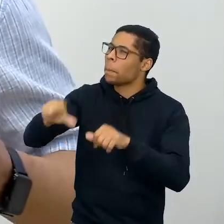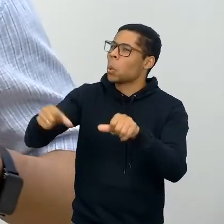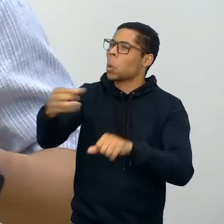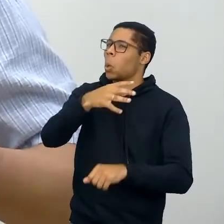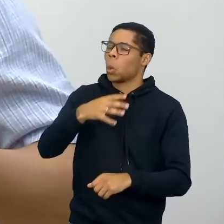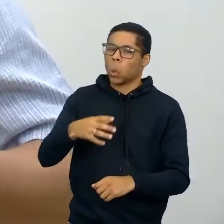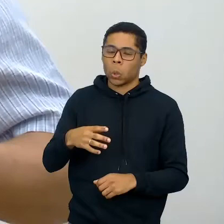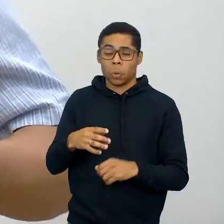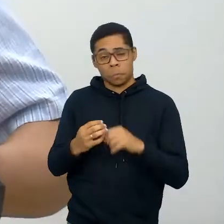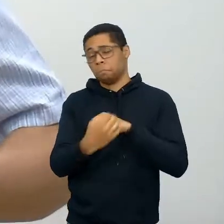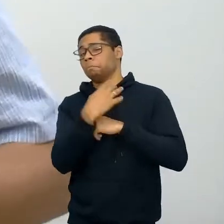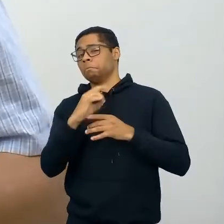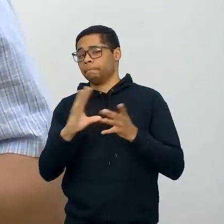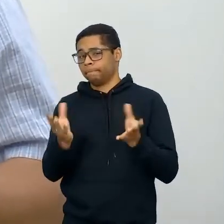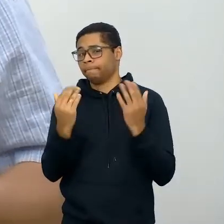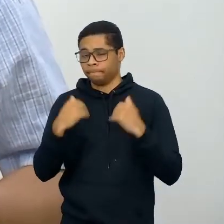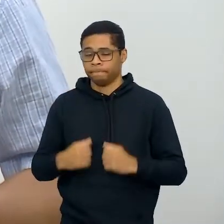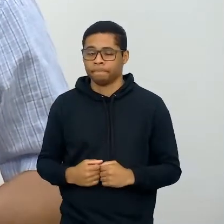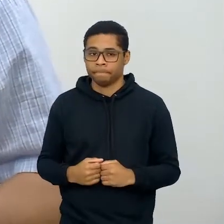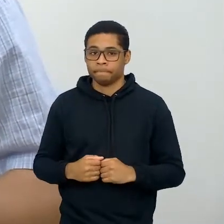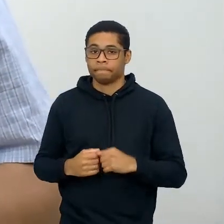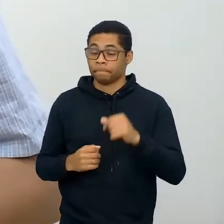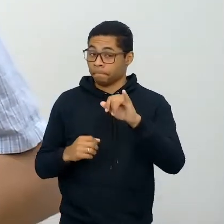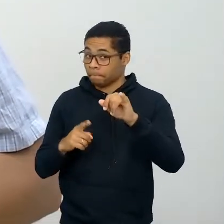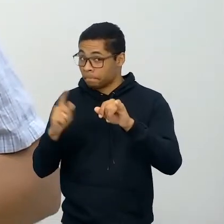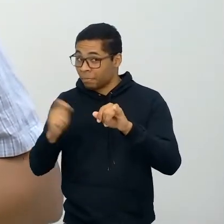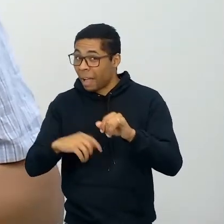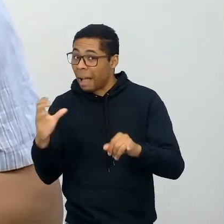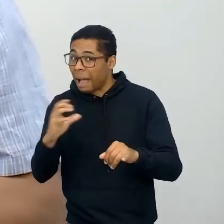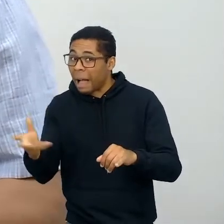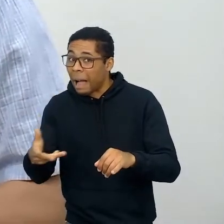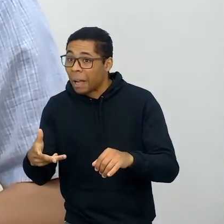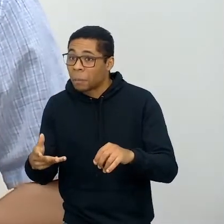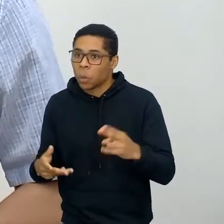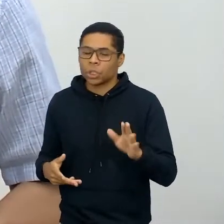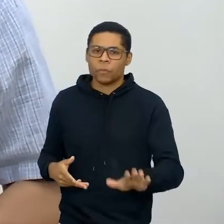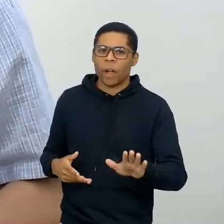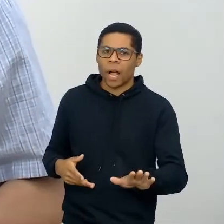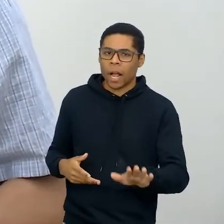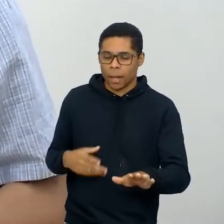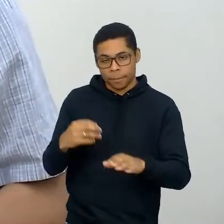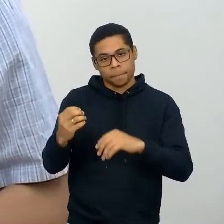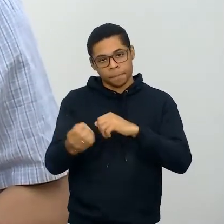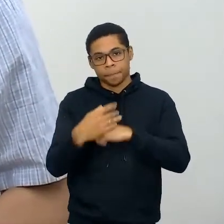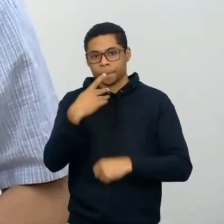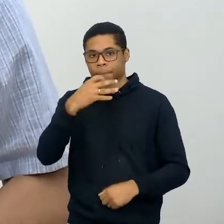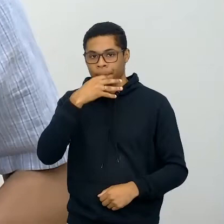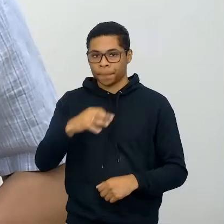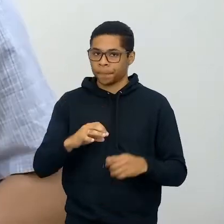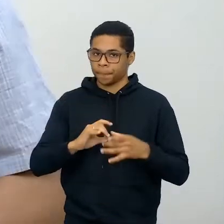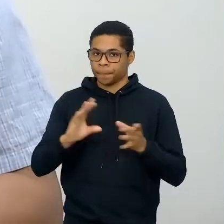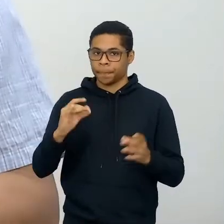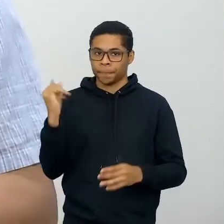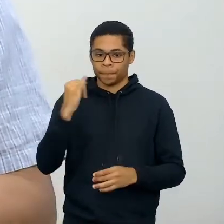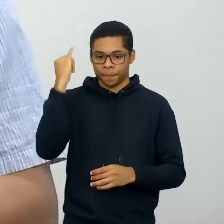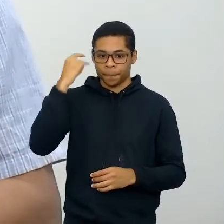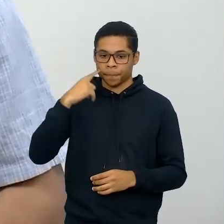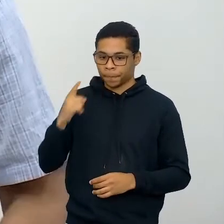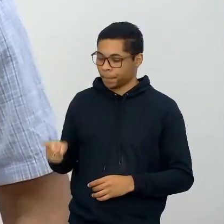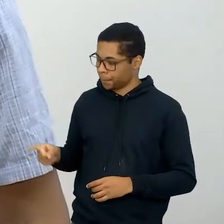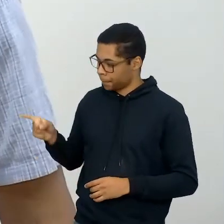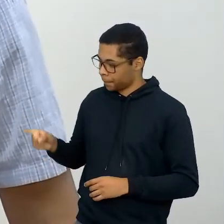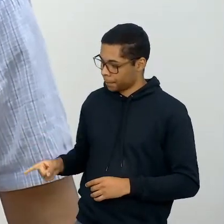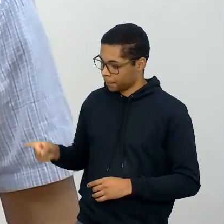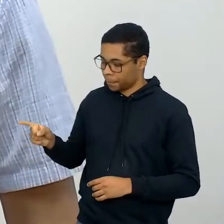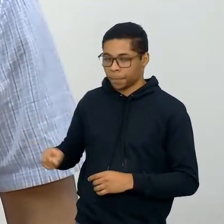mais ou menos no ritmo que dá para acompanhar, se está muito rápido, se está muito devagar, coloca aí, é importante, está aparecendo para você o QR